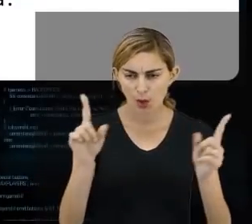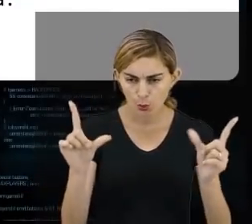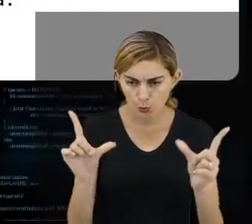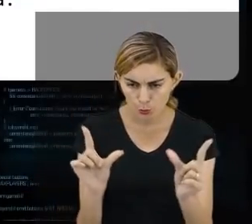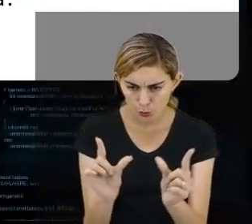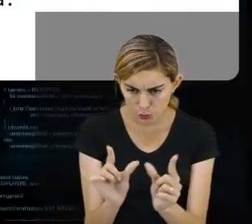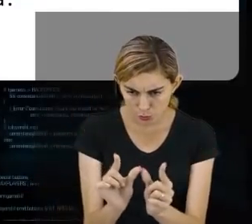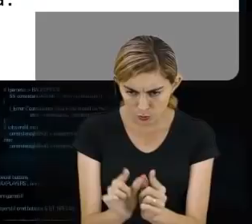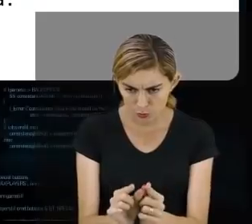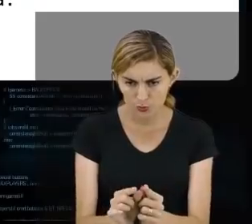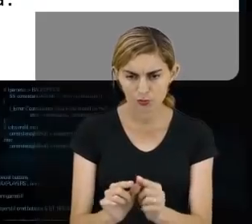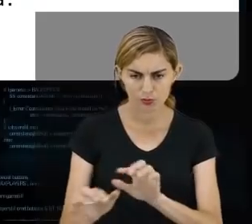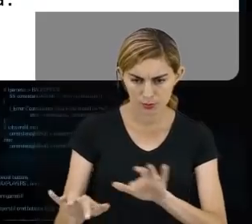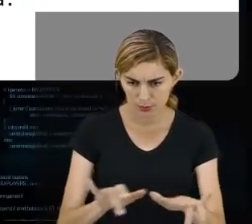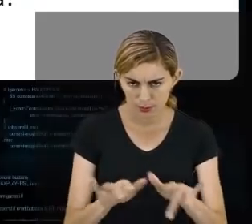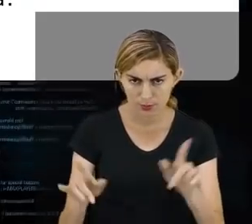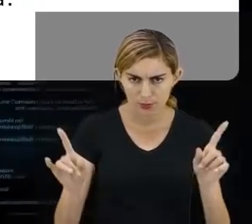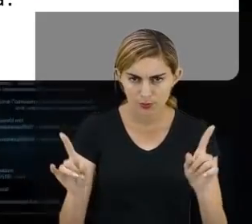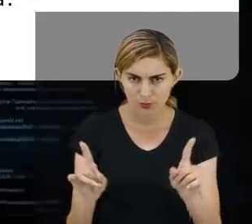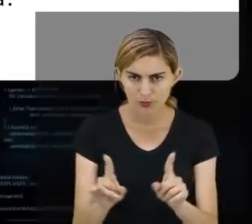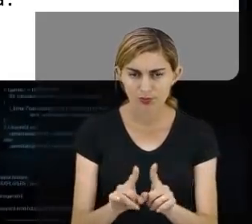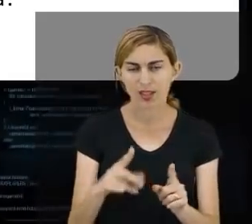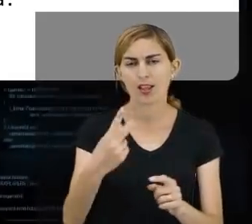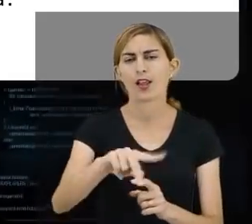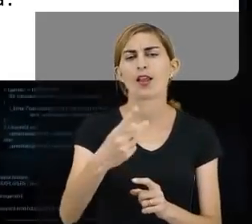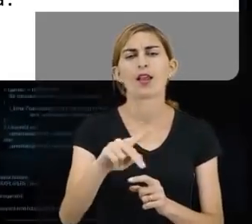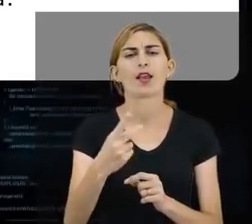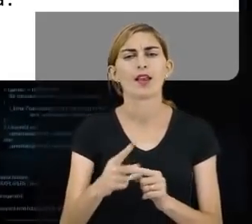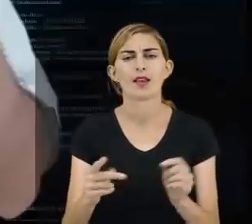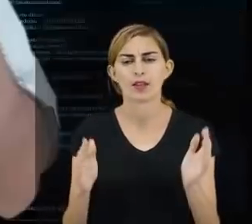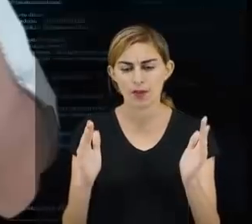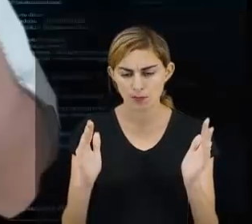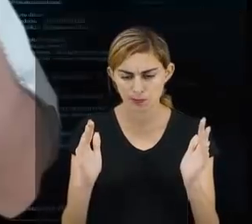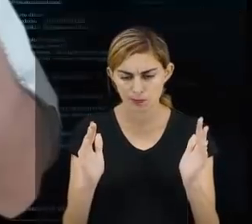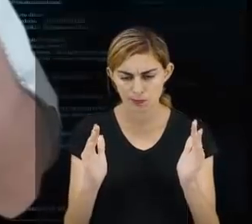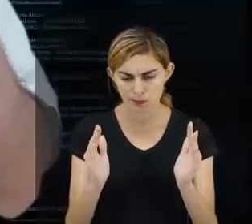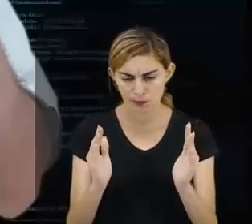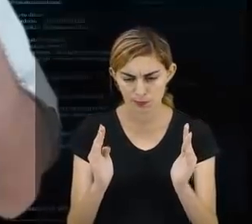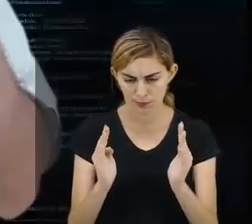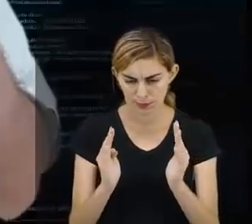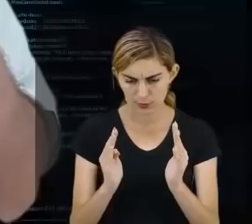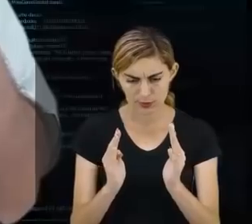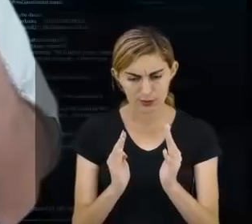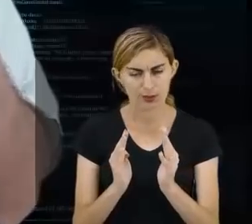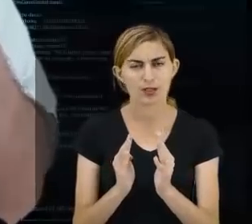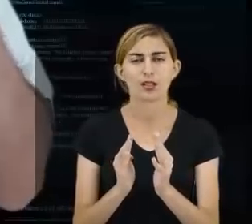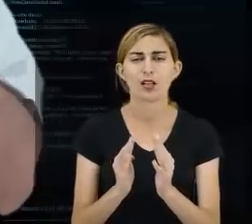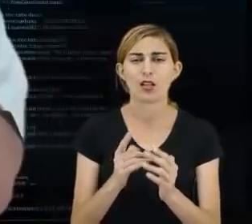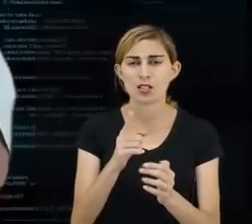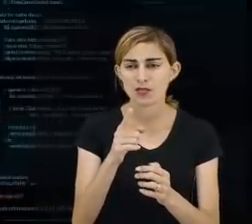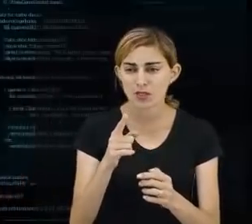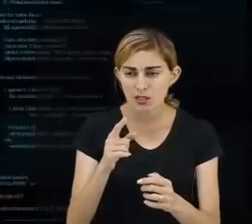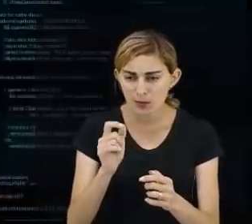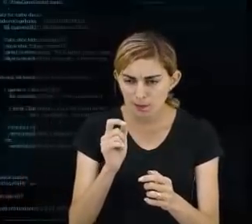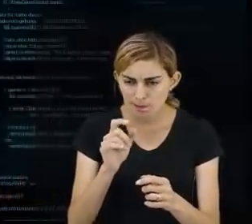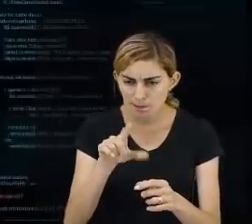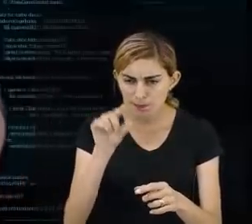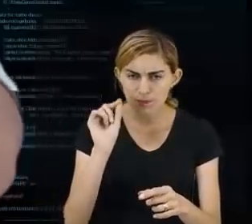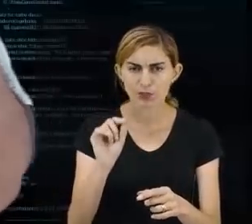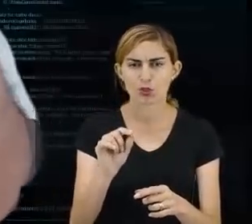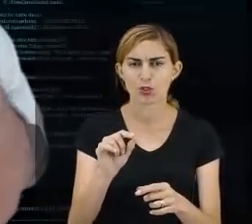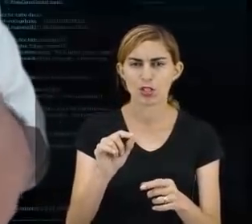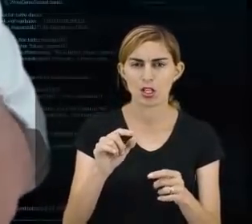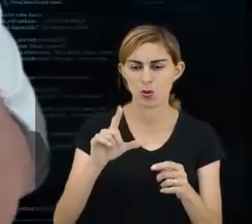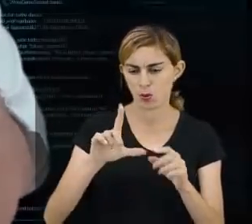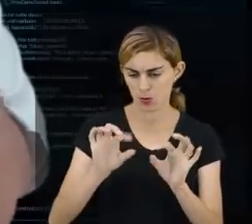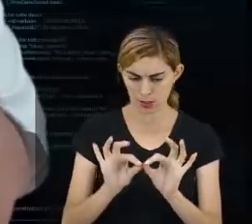diminuindo o seu navegador, ele vai estreitando o elemento, estreitando. Se você definiu a